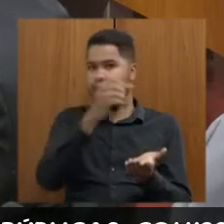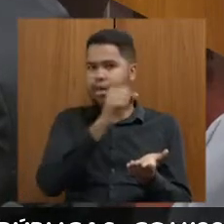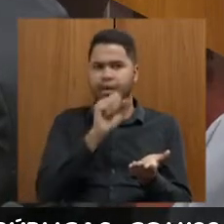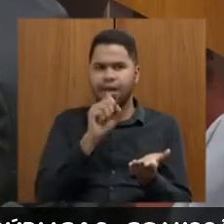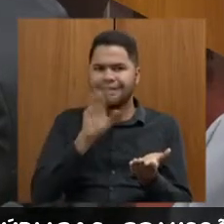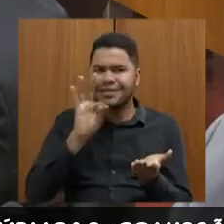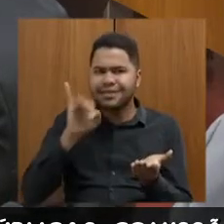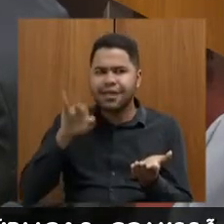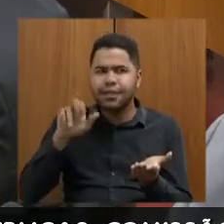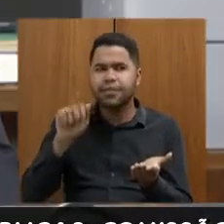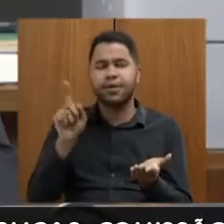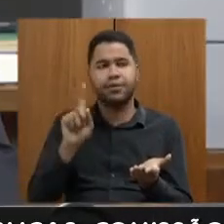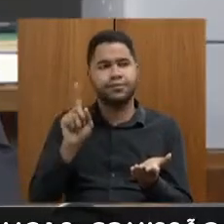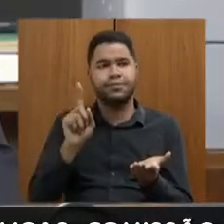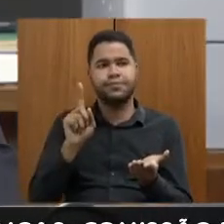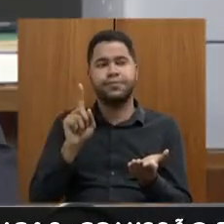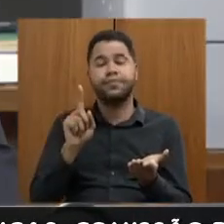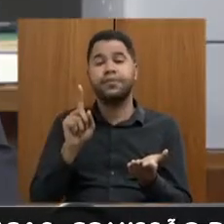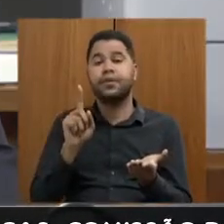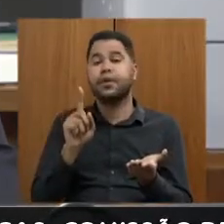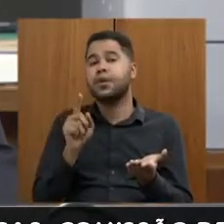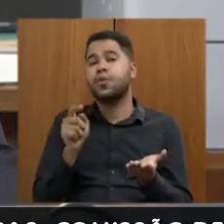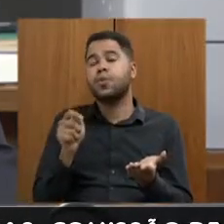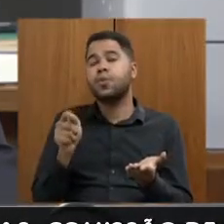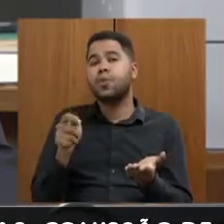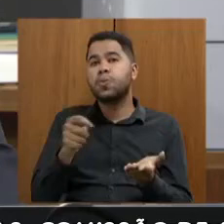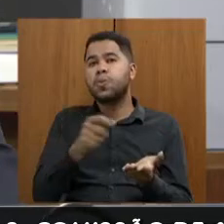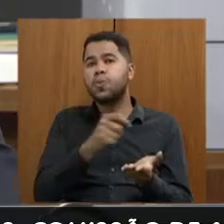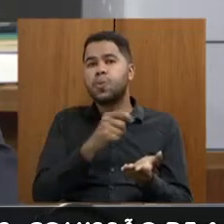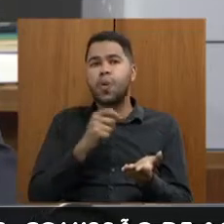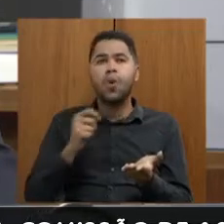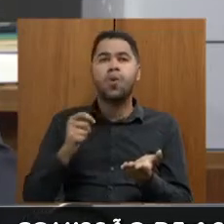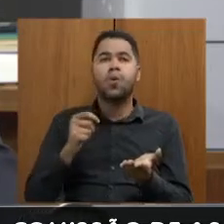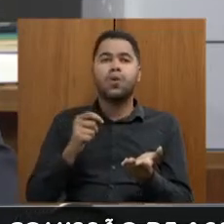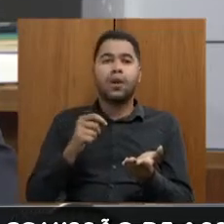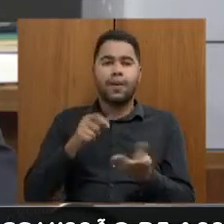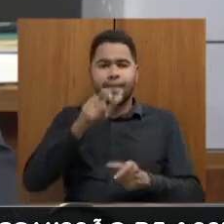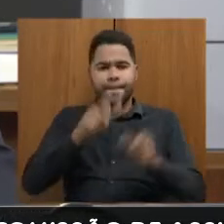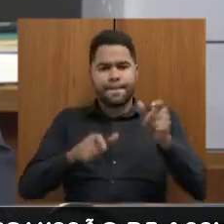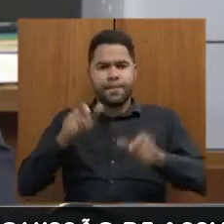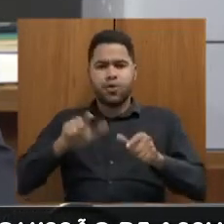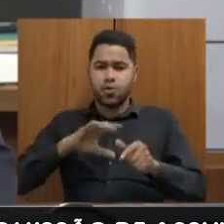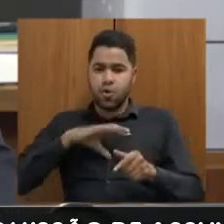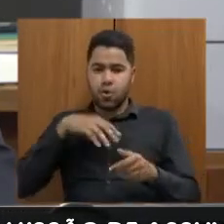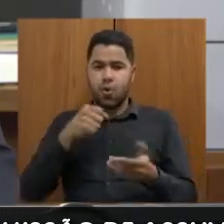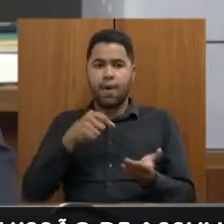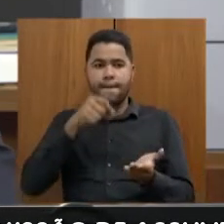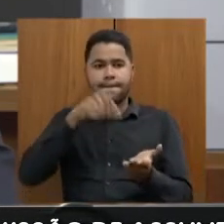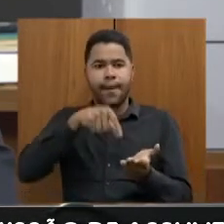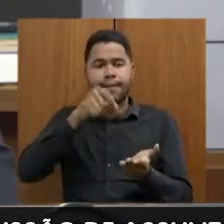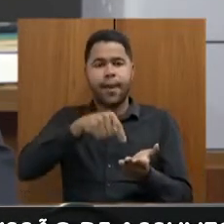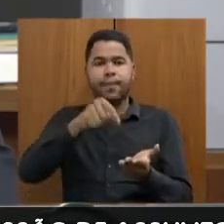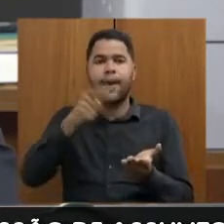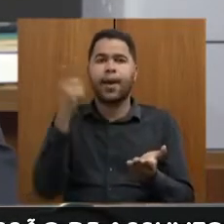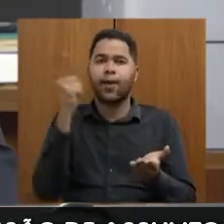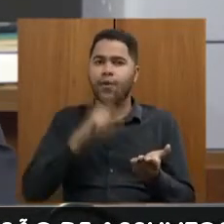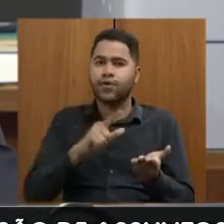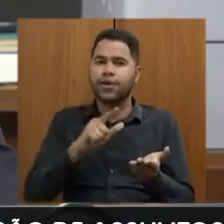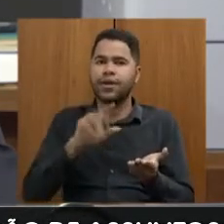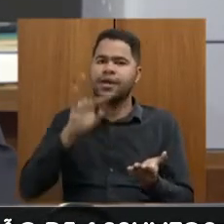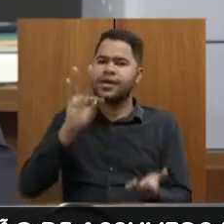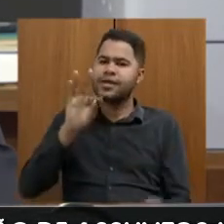né E são poucos os agricultores Corajosos para plantar é